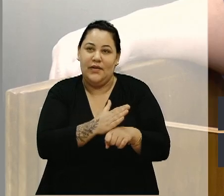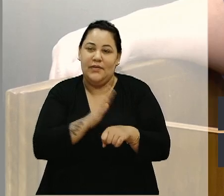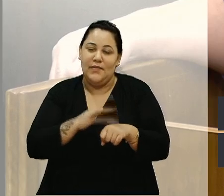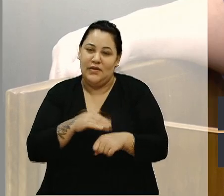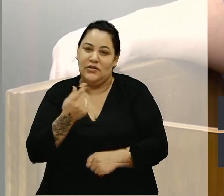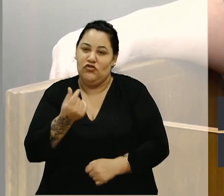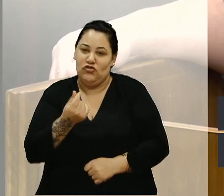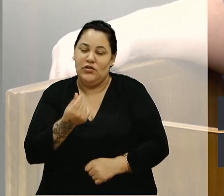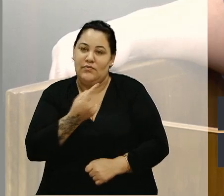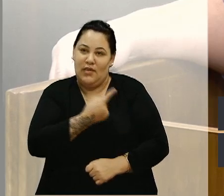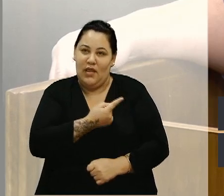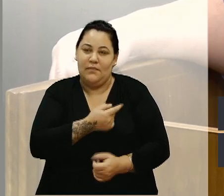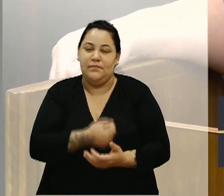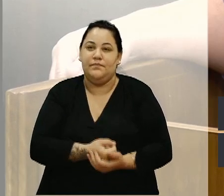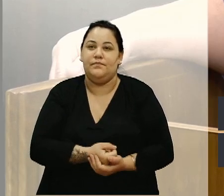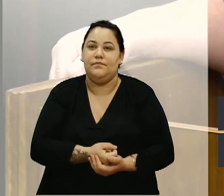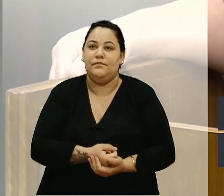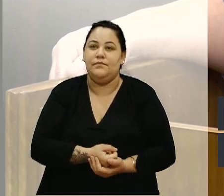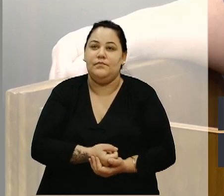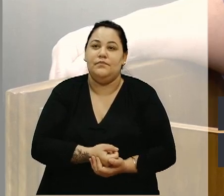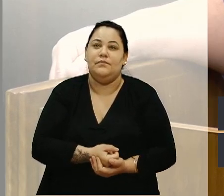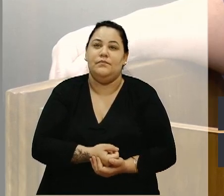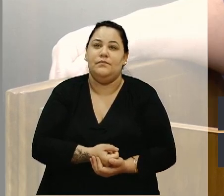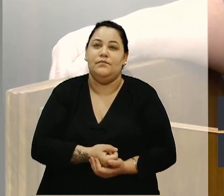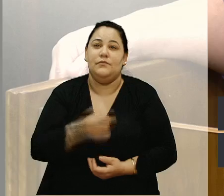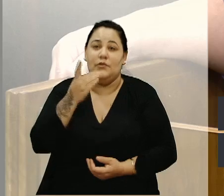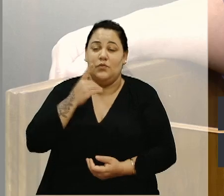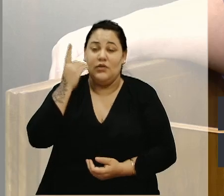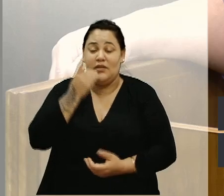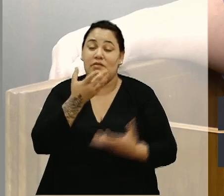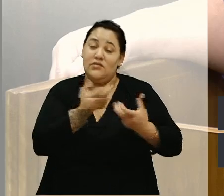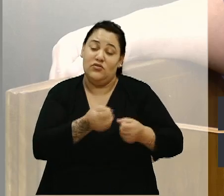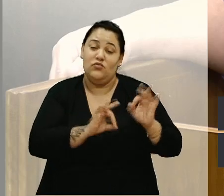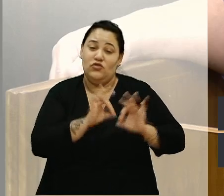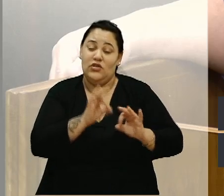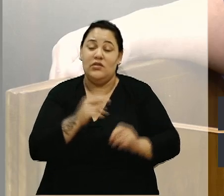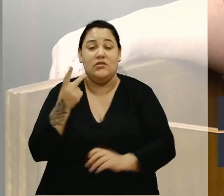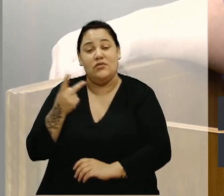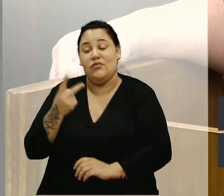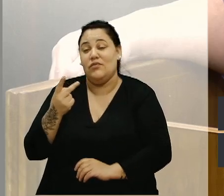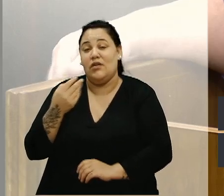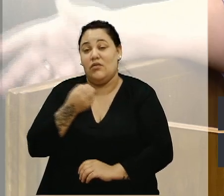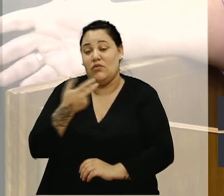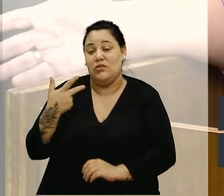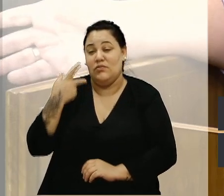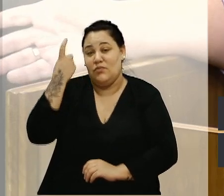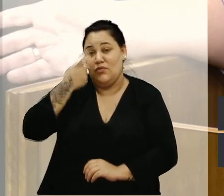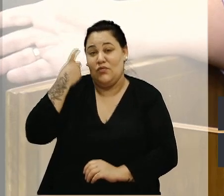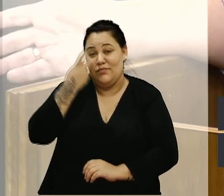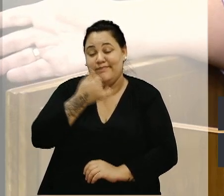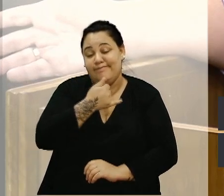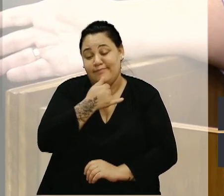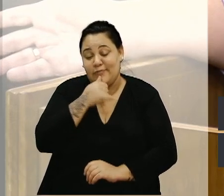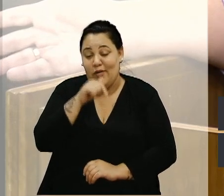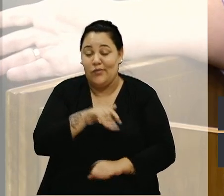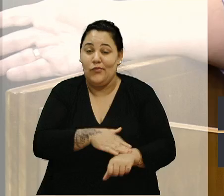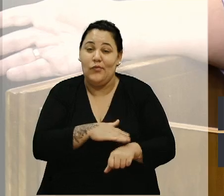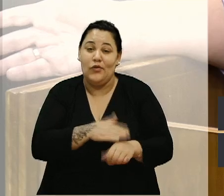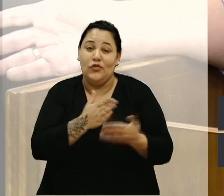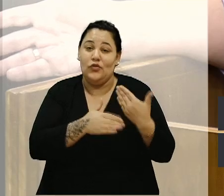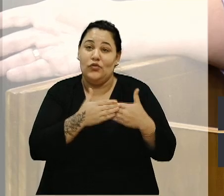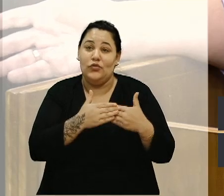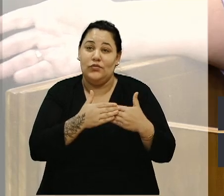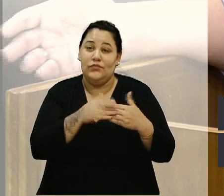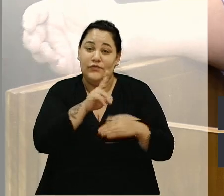para ter esse projeto. E a segunda coisa que me preocupa é que, infelizmente, nesse momento aqui, todas as universidades federais estão em